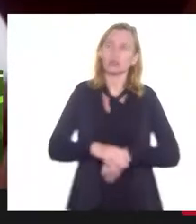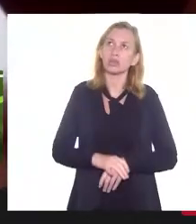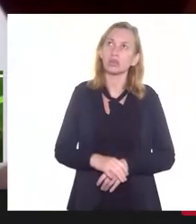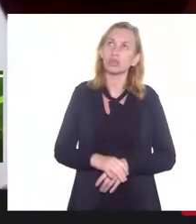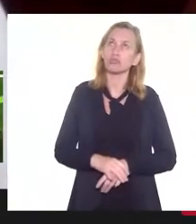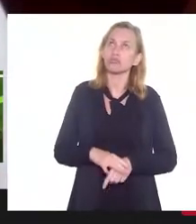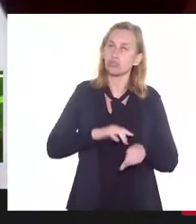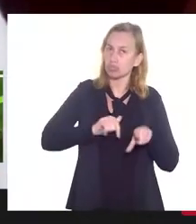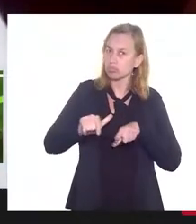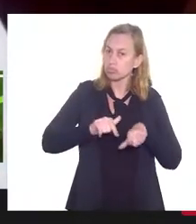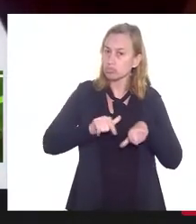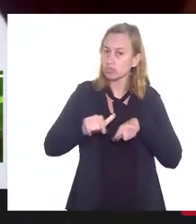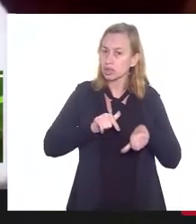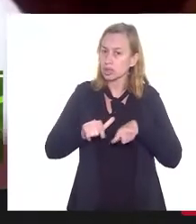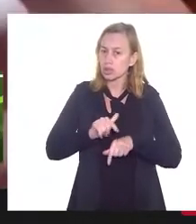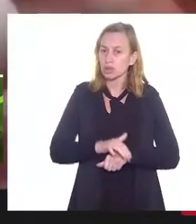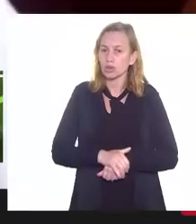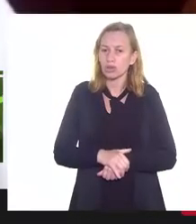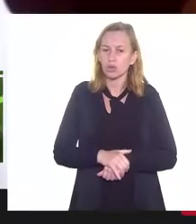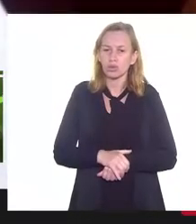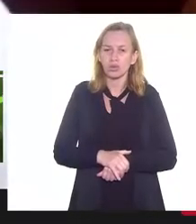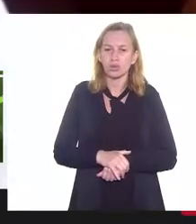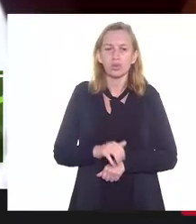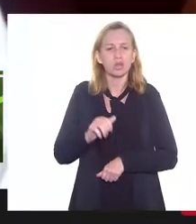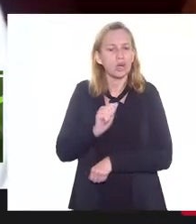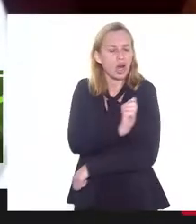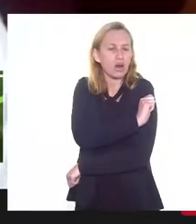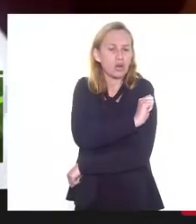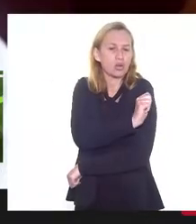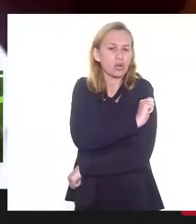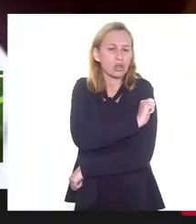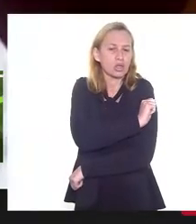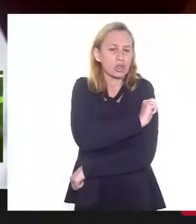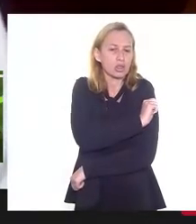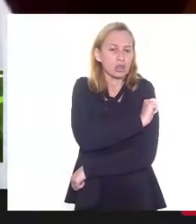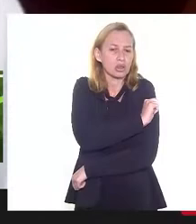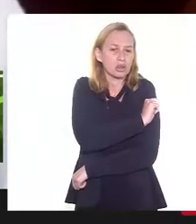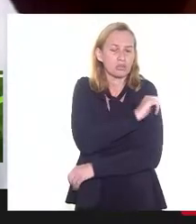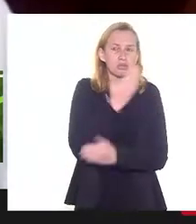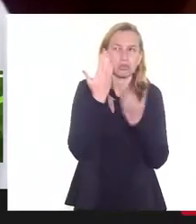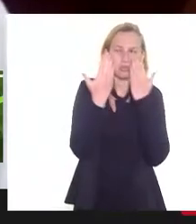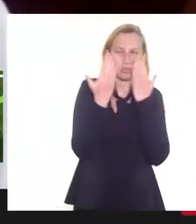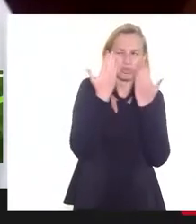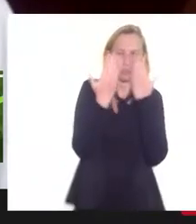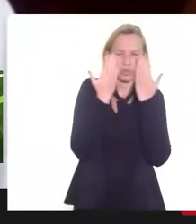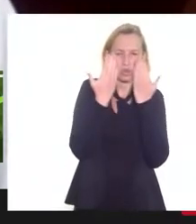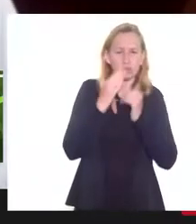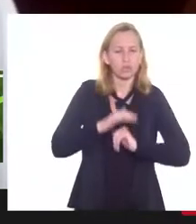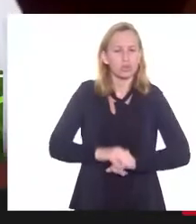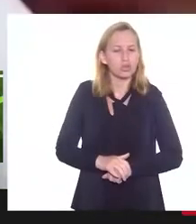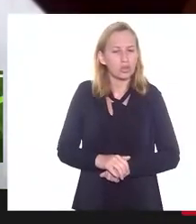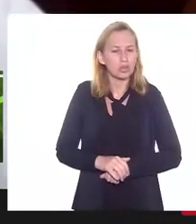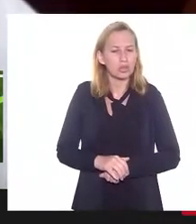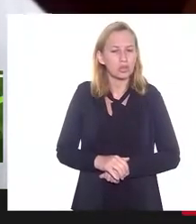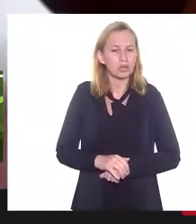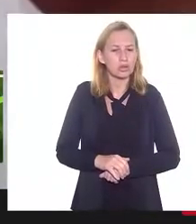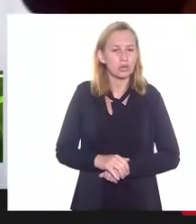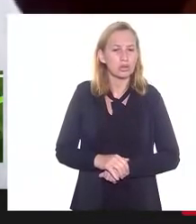um trabalho para um aluno de psicologia na Santa Úrsula.